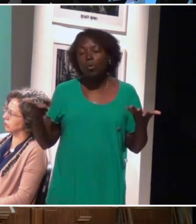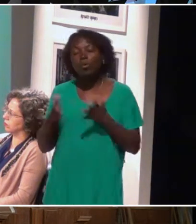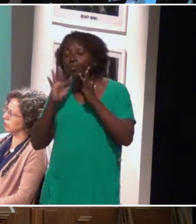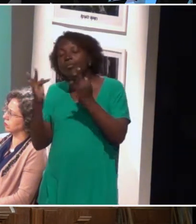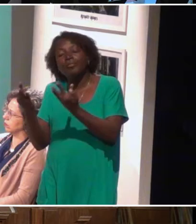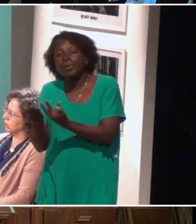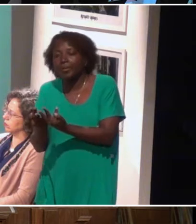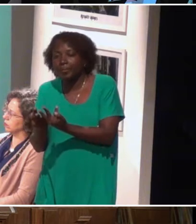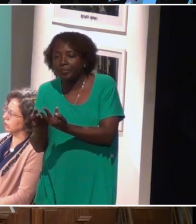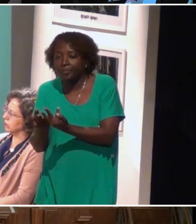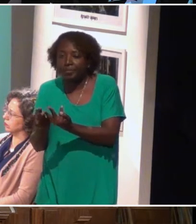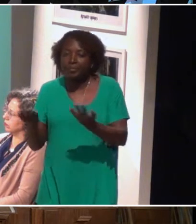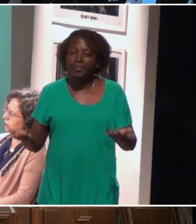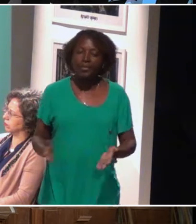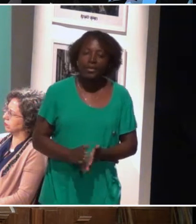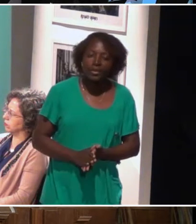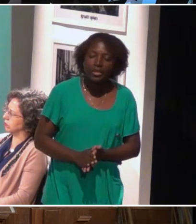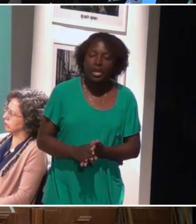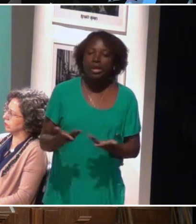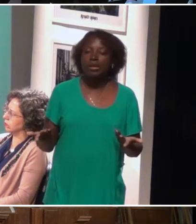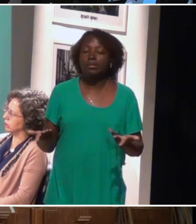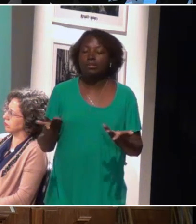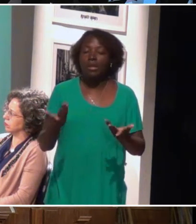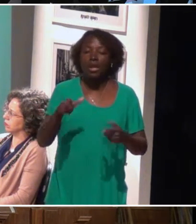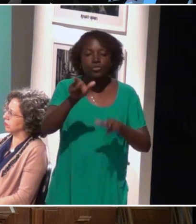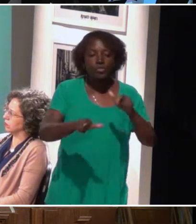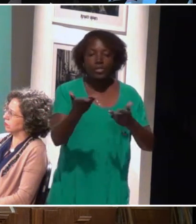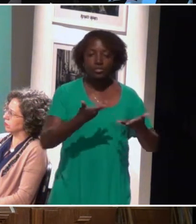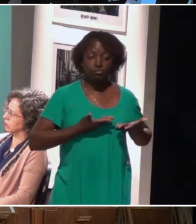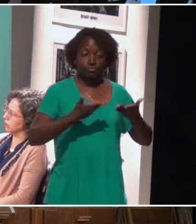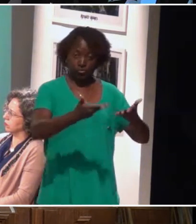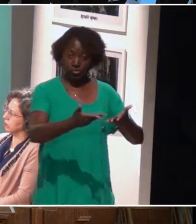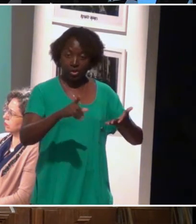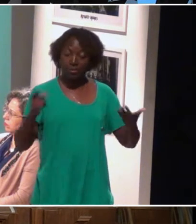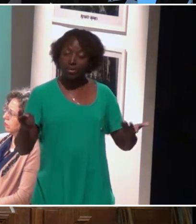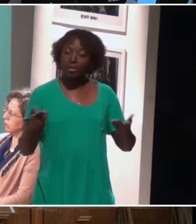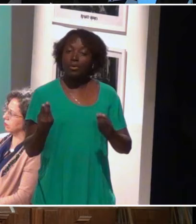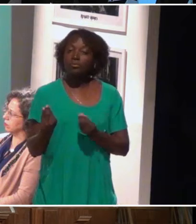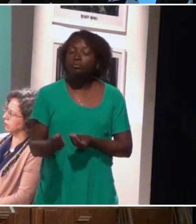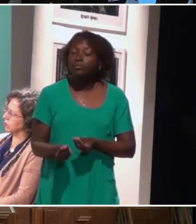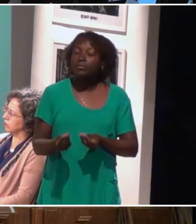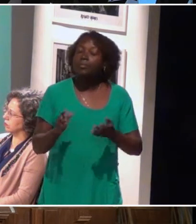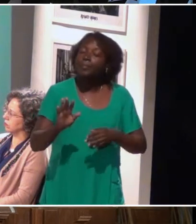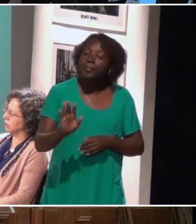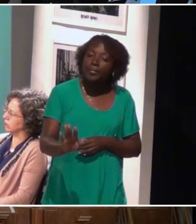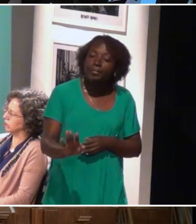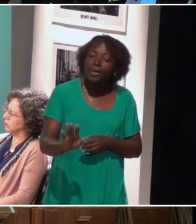em pequenas reuniões nas escolas que, às vezes, eles convidam a gente, do CAIS, para fazer a entrada, mas